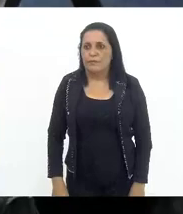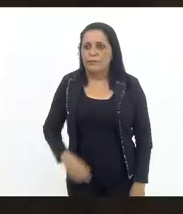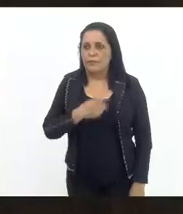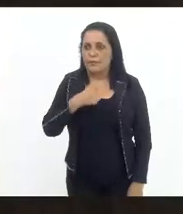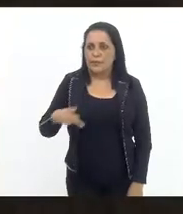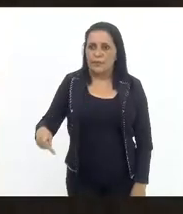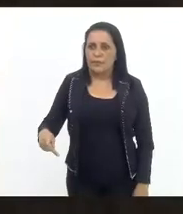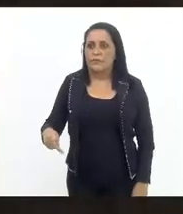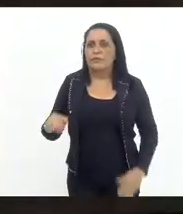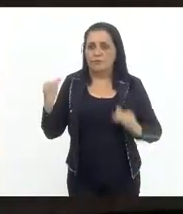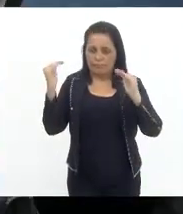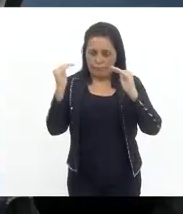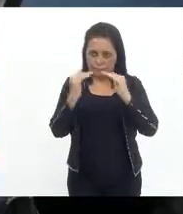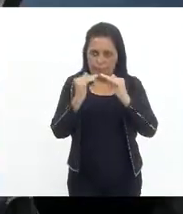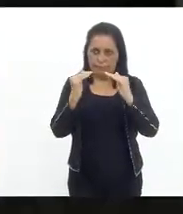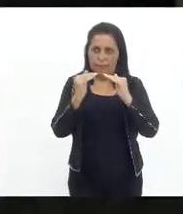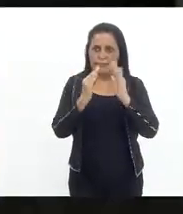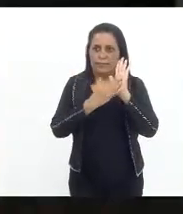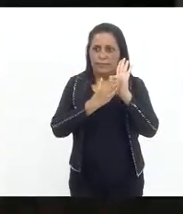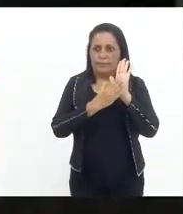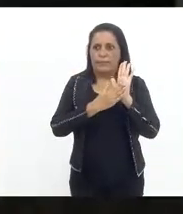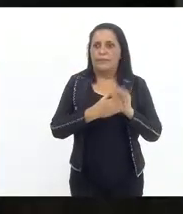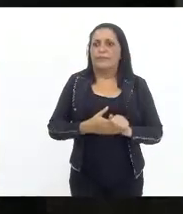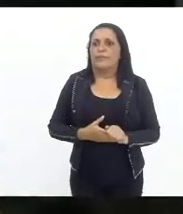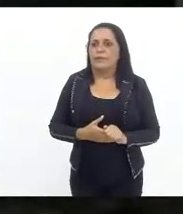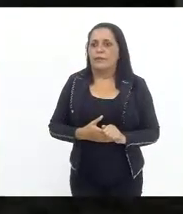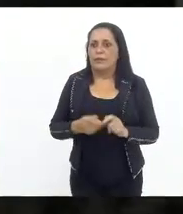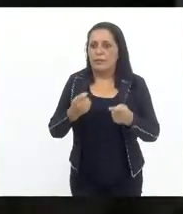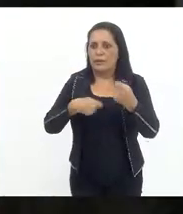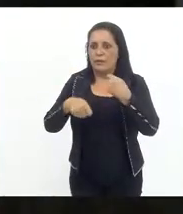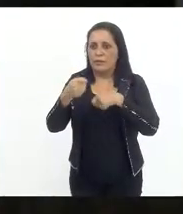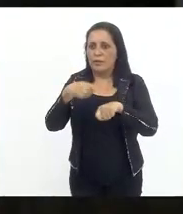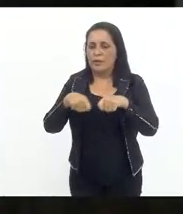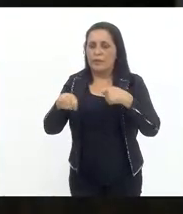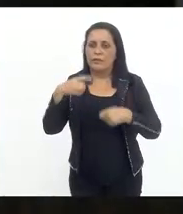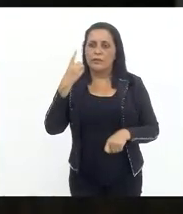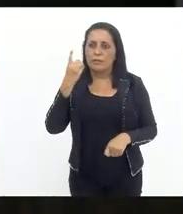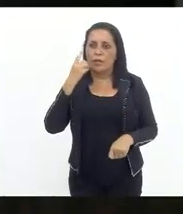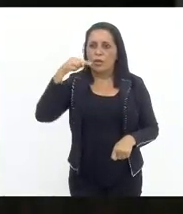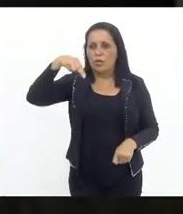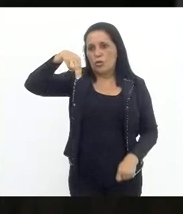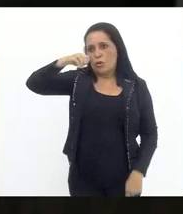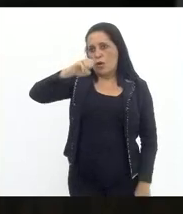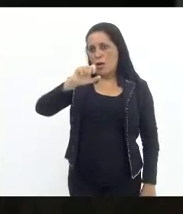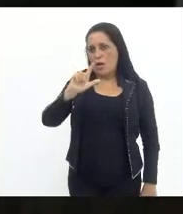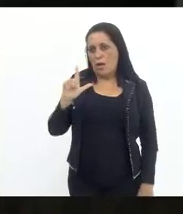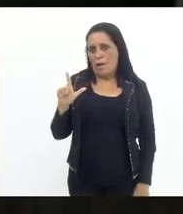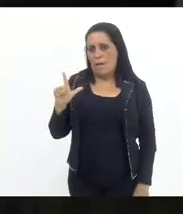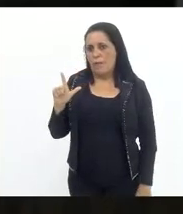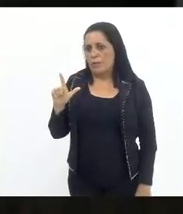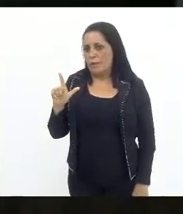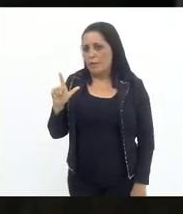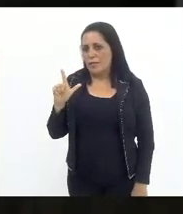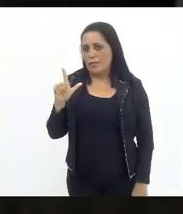Presidente, meu parecer é favorável. Pela Comissão de Economia, deputado Noel de Carvalho.